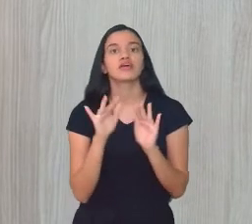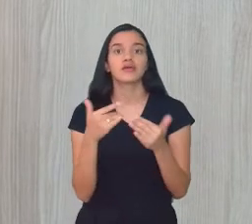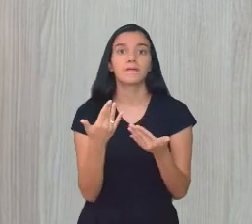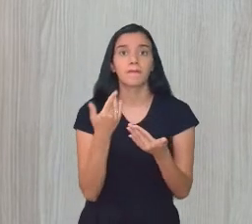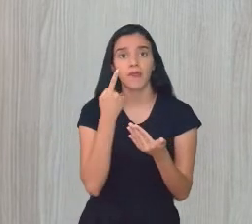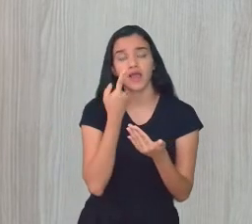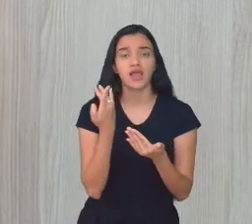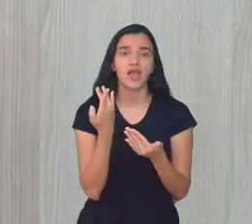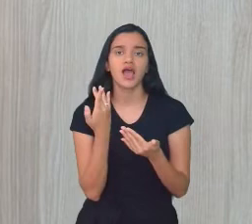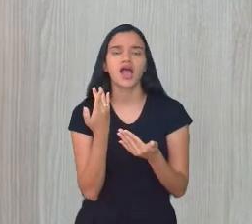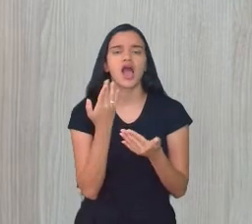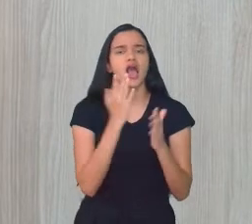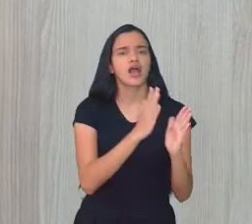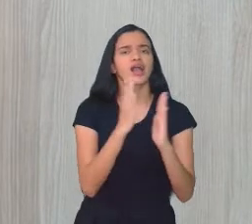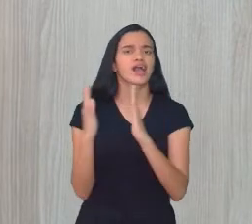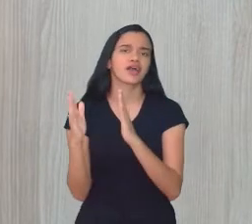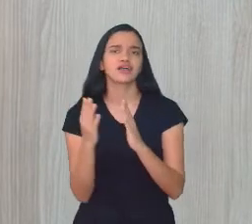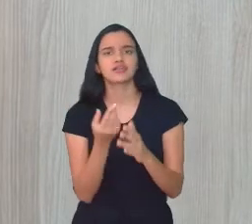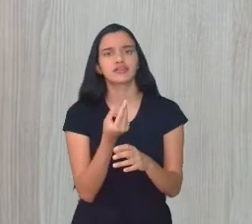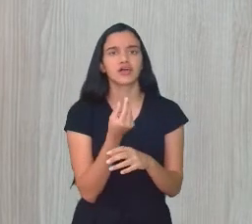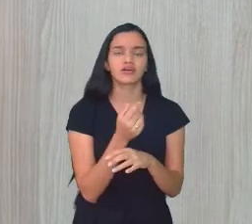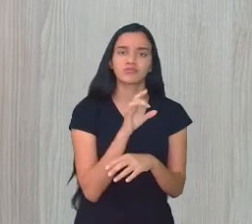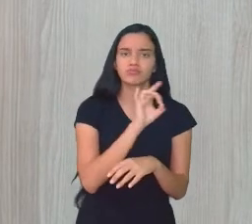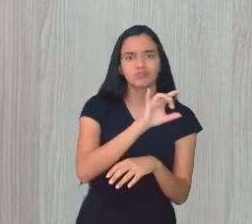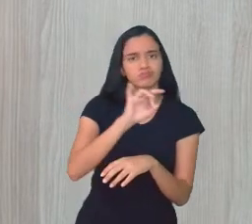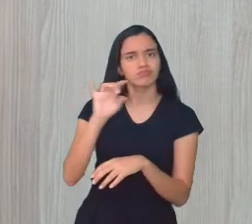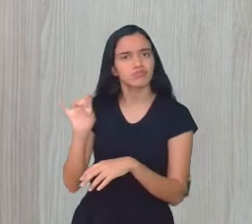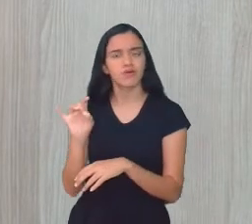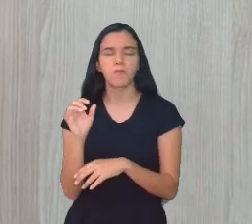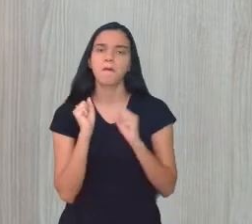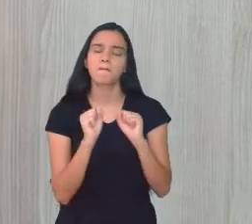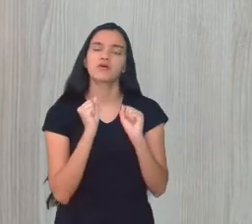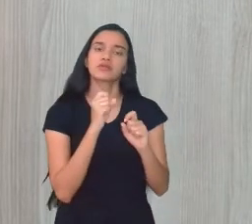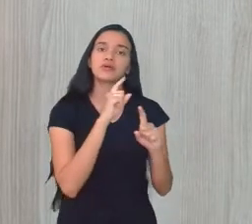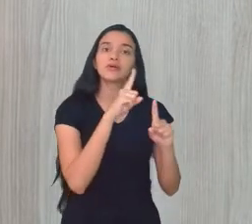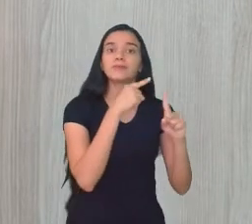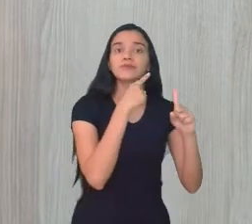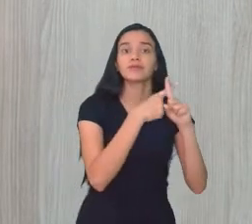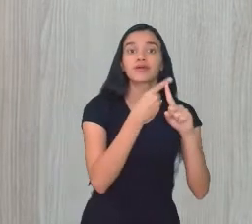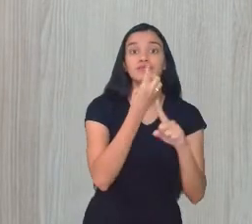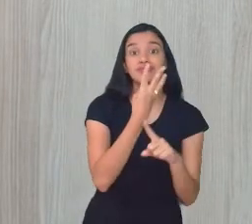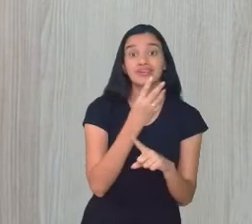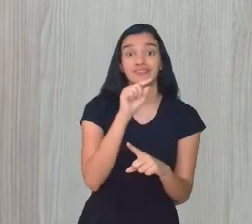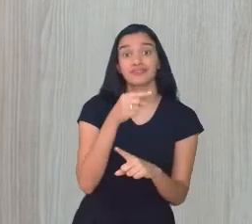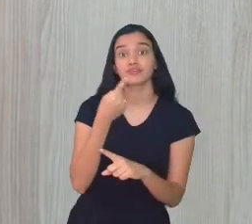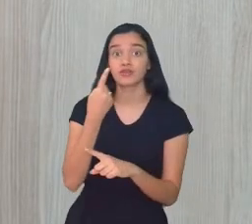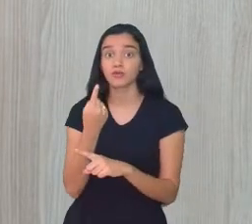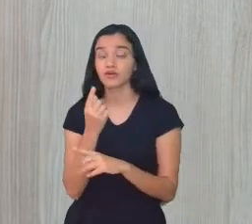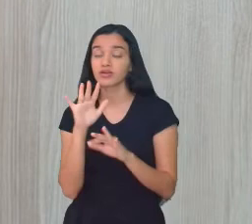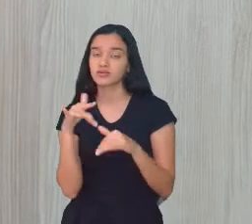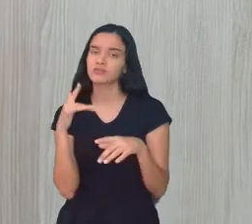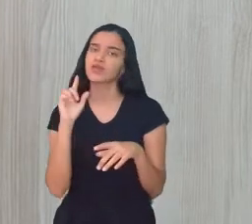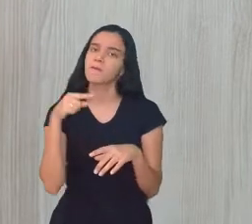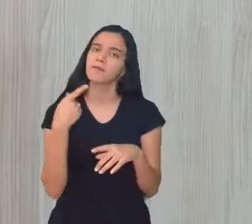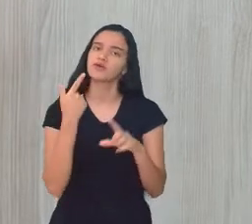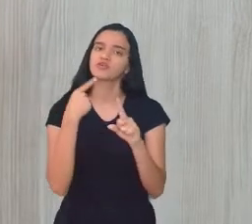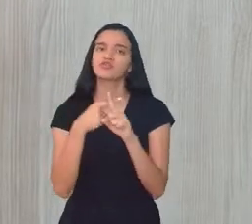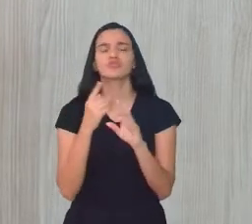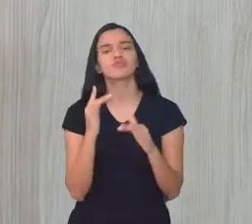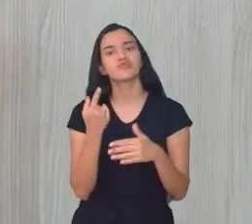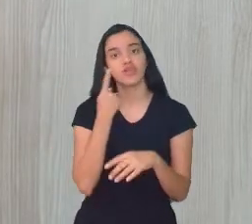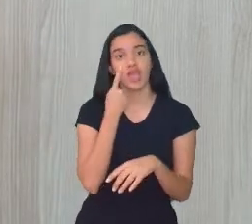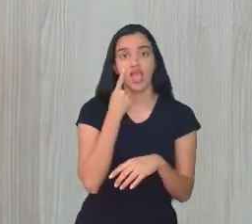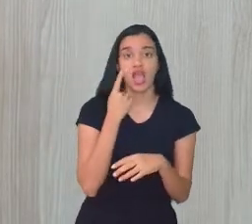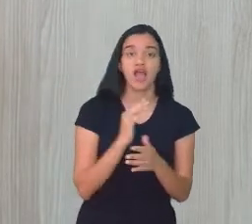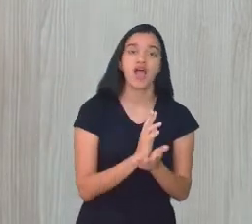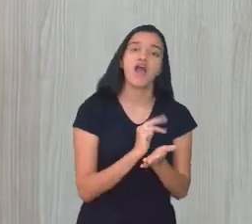unidades. E aí cada valor desse você pode multiplicar aí pelo 3,1 e depois somar. Então veja como a gente